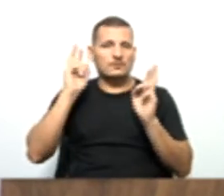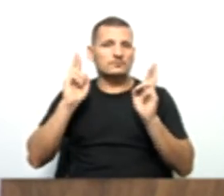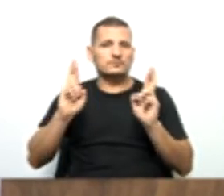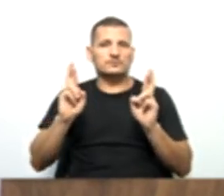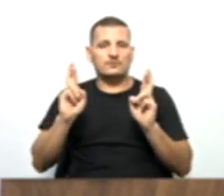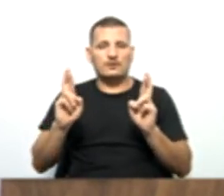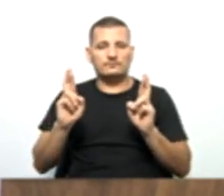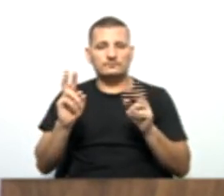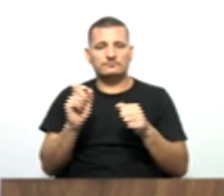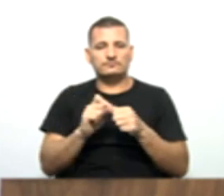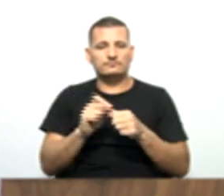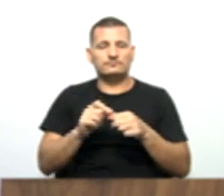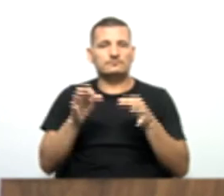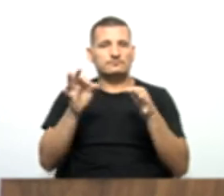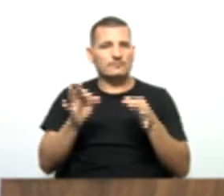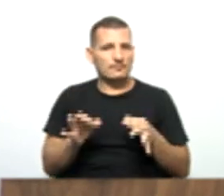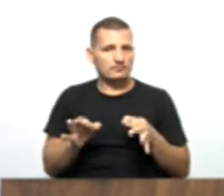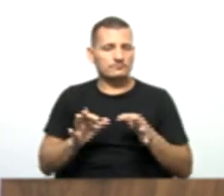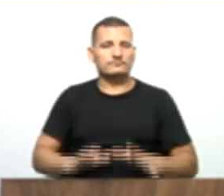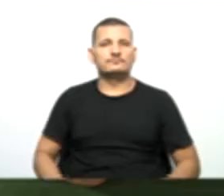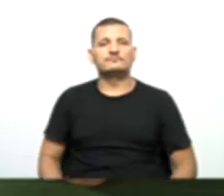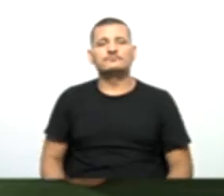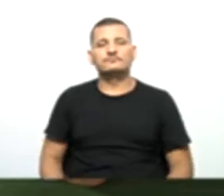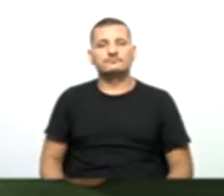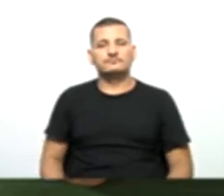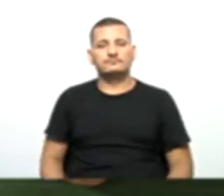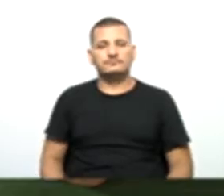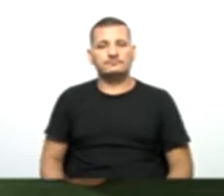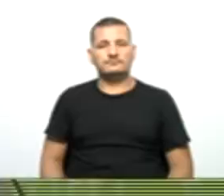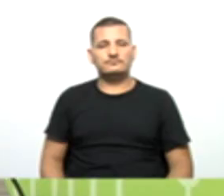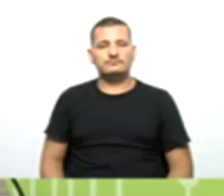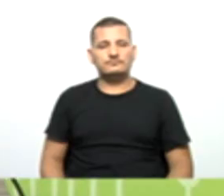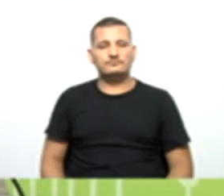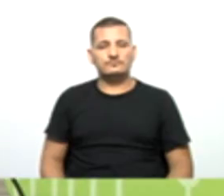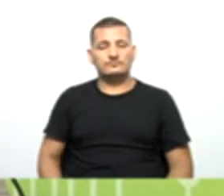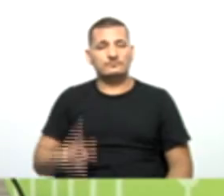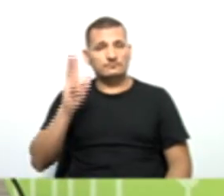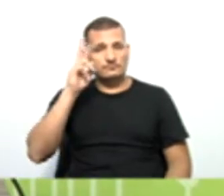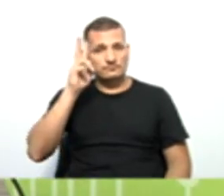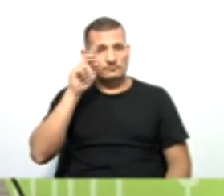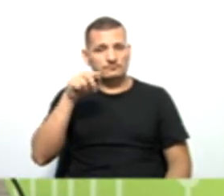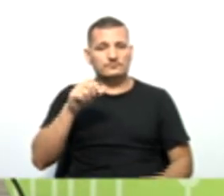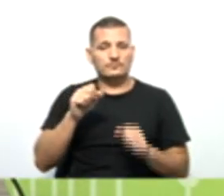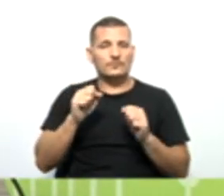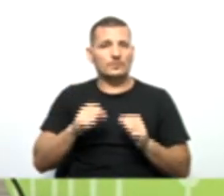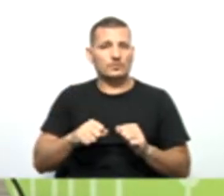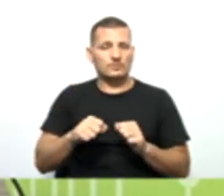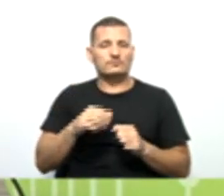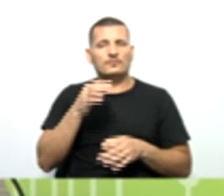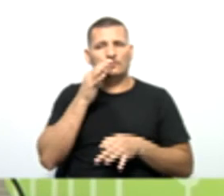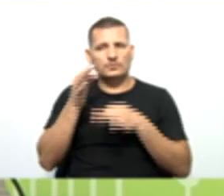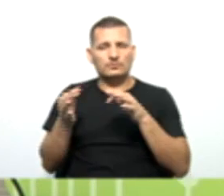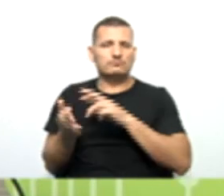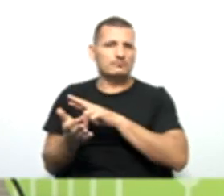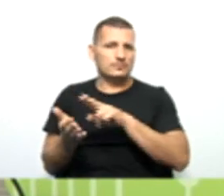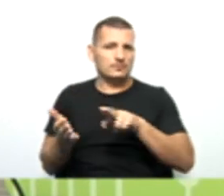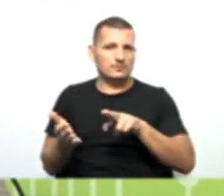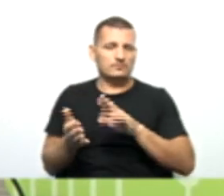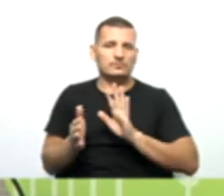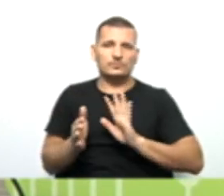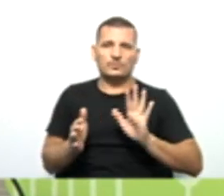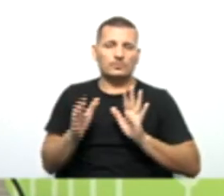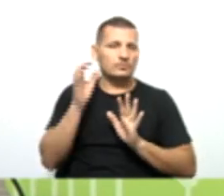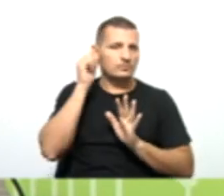fazer corretamente o procedimento. Perfeito. Né? Lembrando que você pode sim ouvir várias opiniões, né, mas você pode